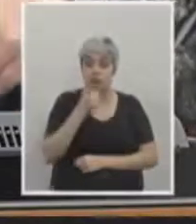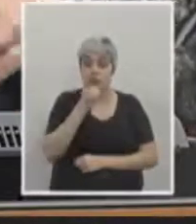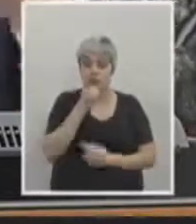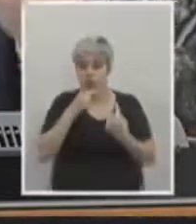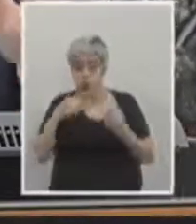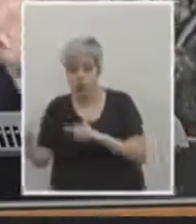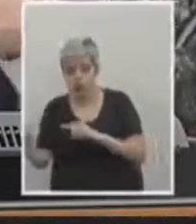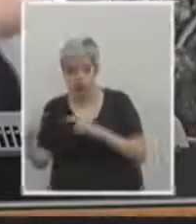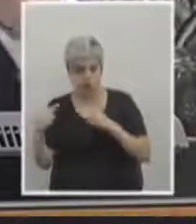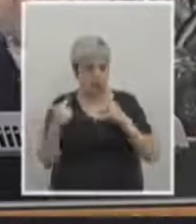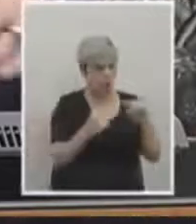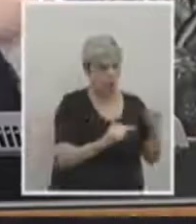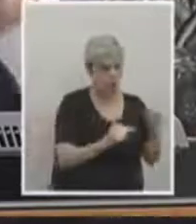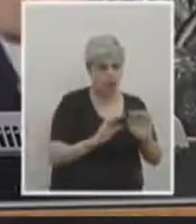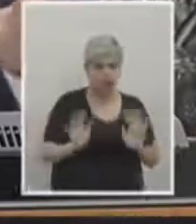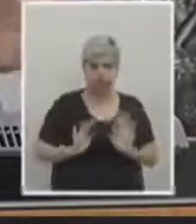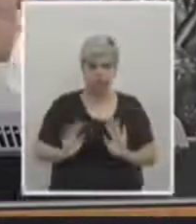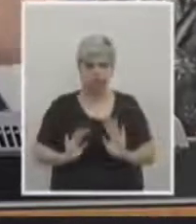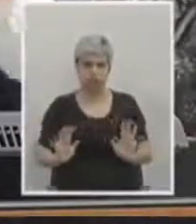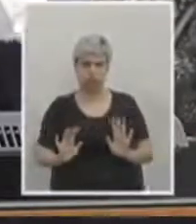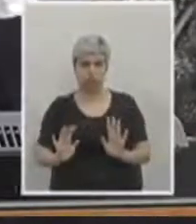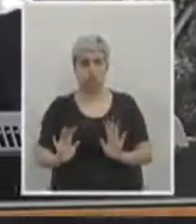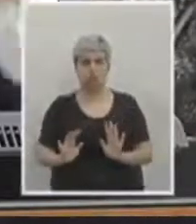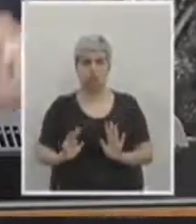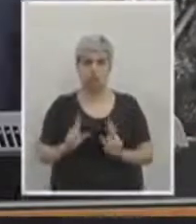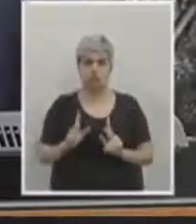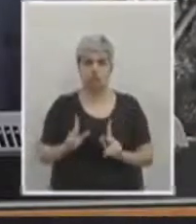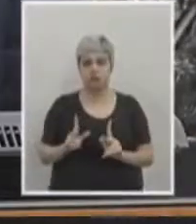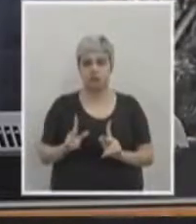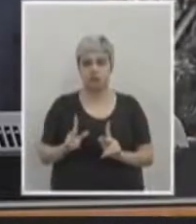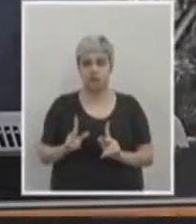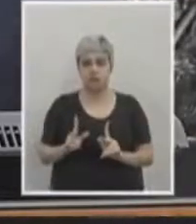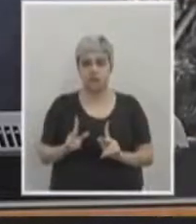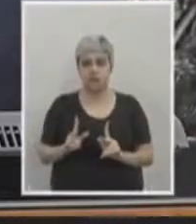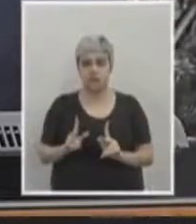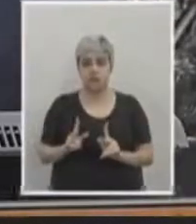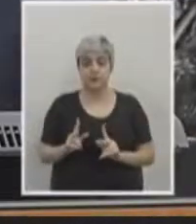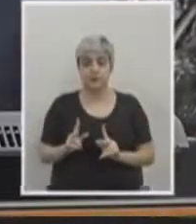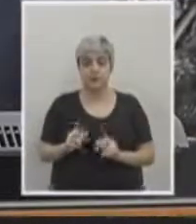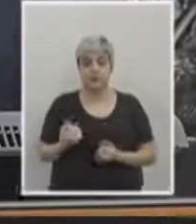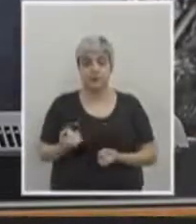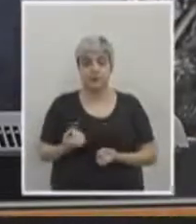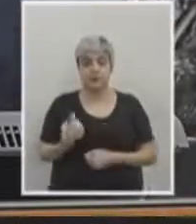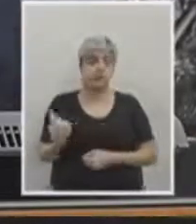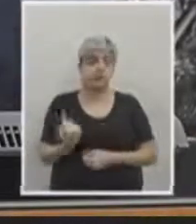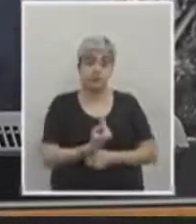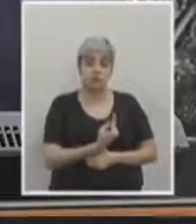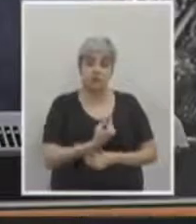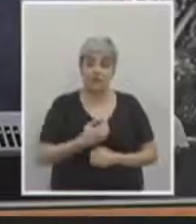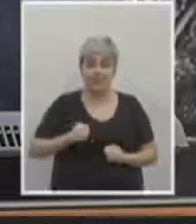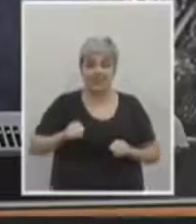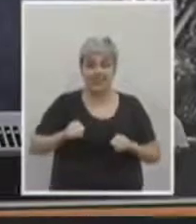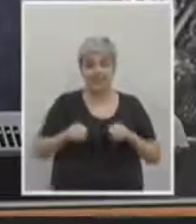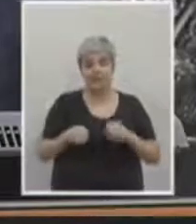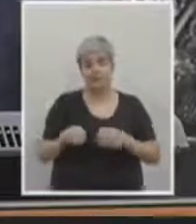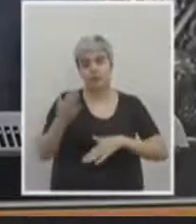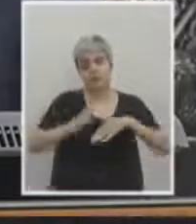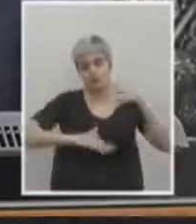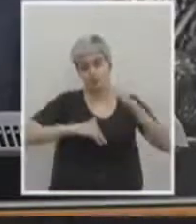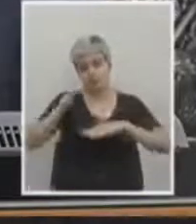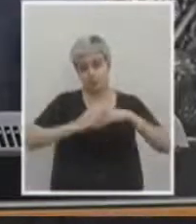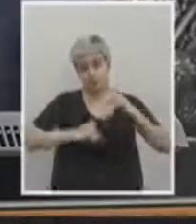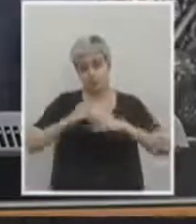favor, professor designado, professor efetivo. Na verdade, estamos aqui em defesa da profissão. Eu